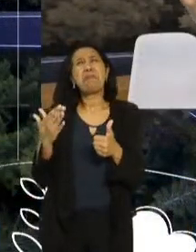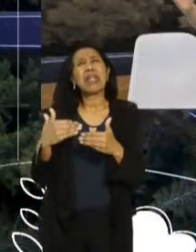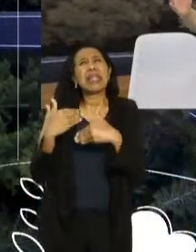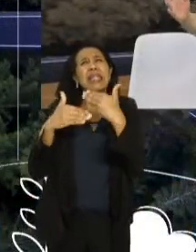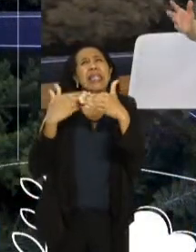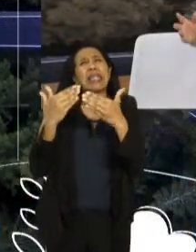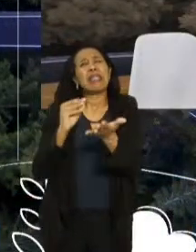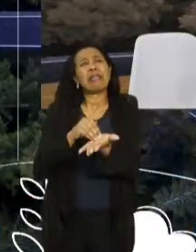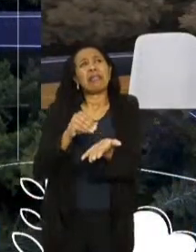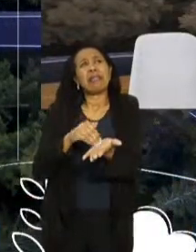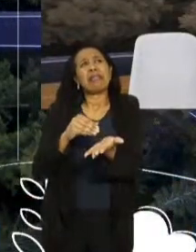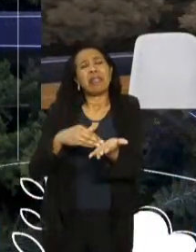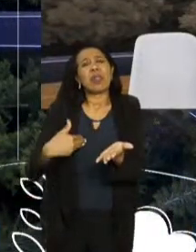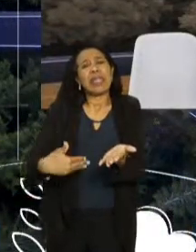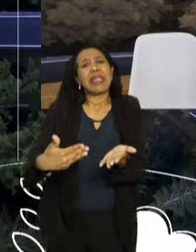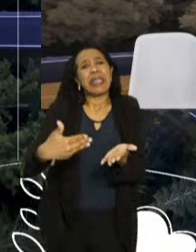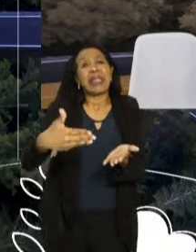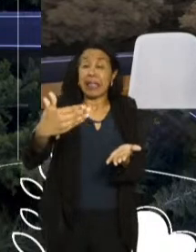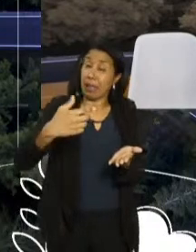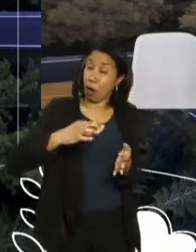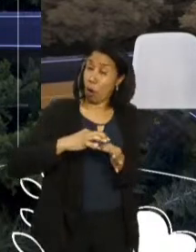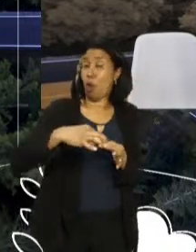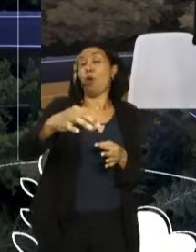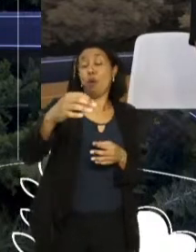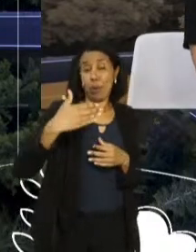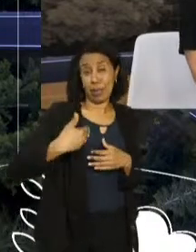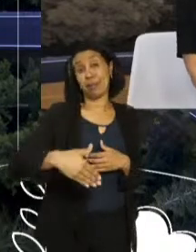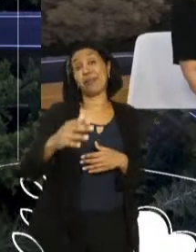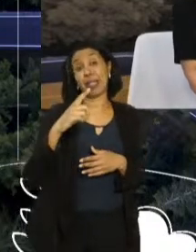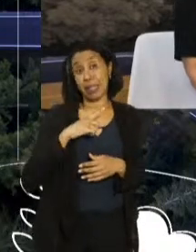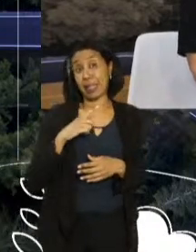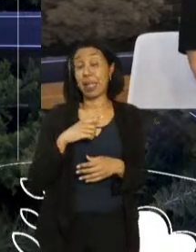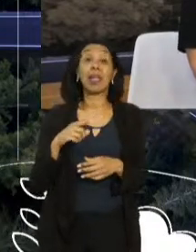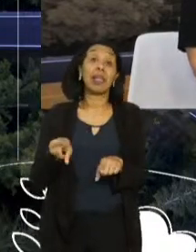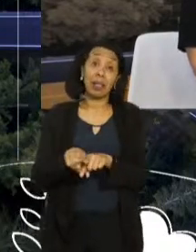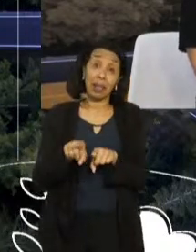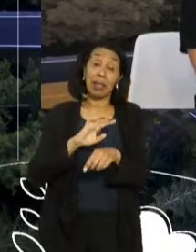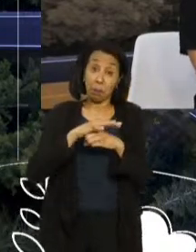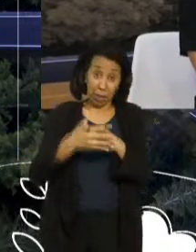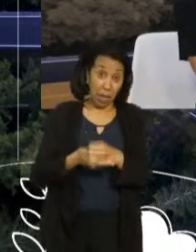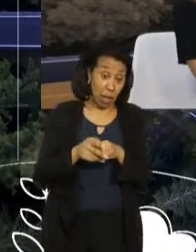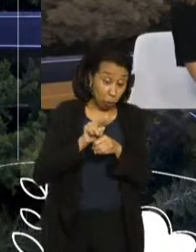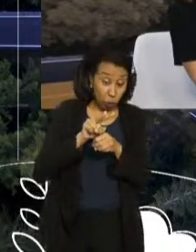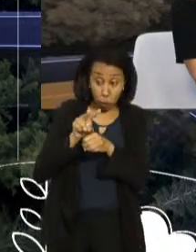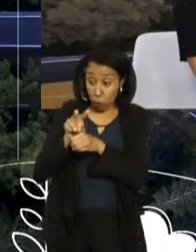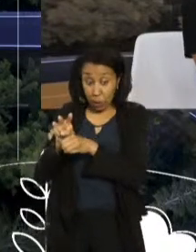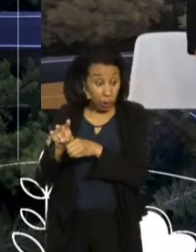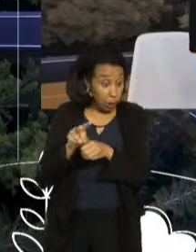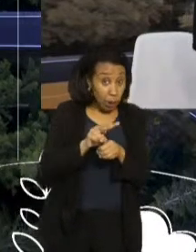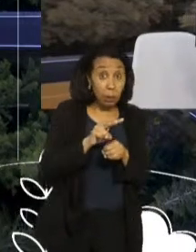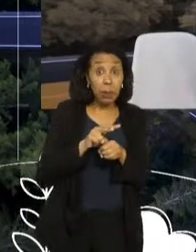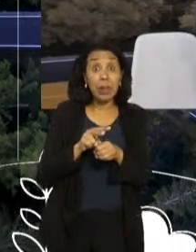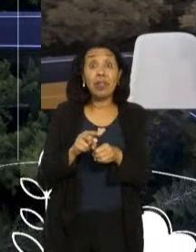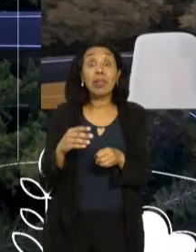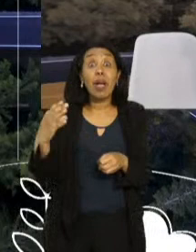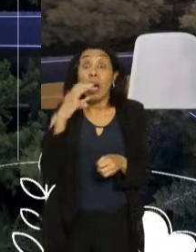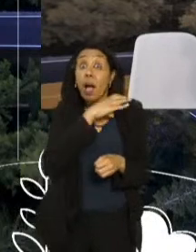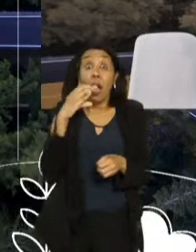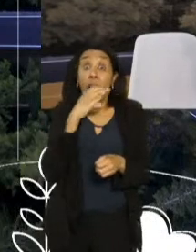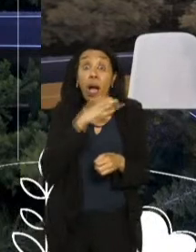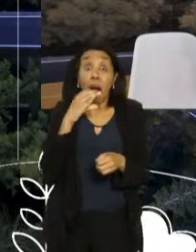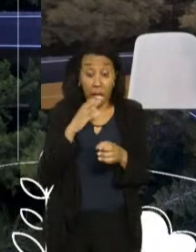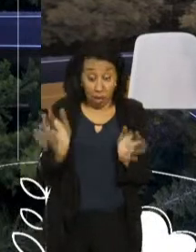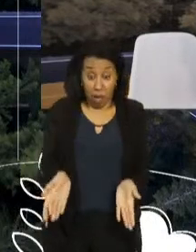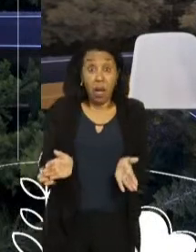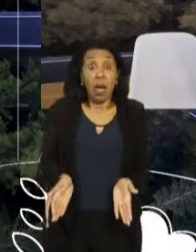uma jornada longa pela frente. E, claro, a gente também, quando fala de sustentabilidade, a gente fala sobre urgência, sobre o agora. E é dentro